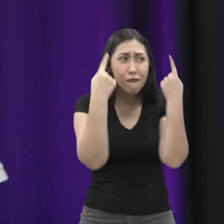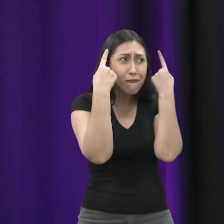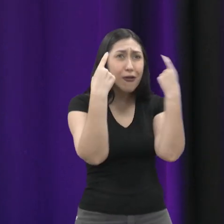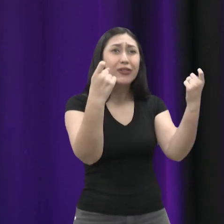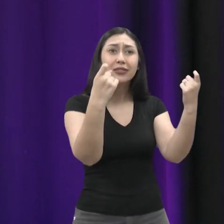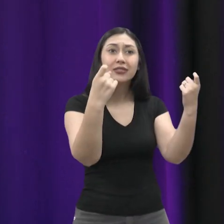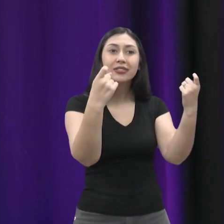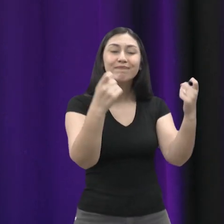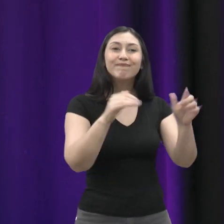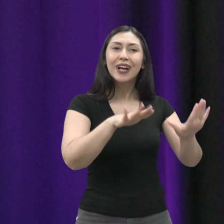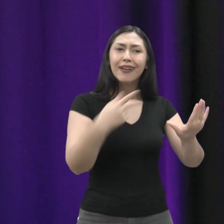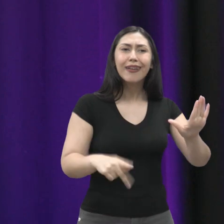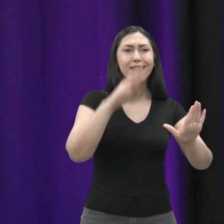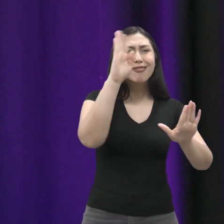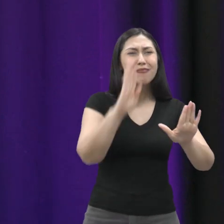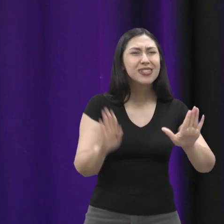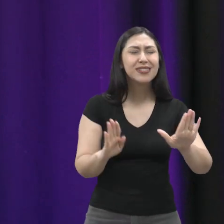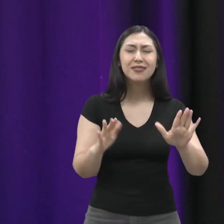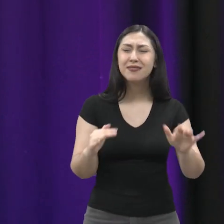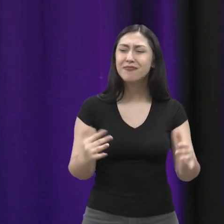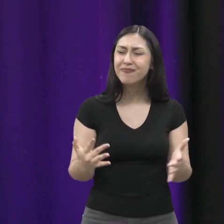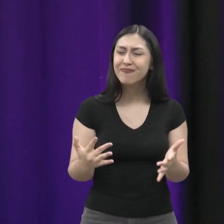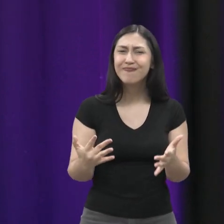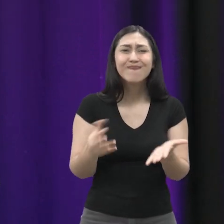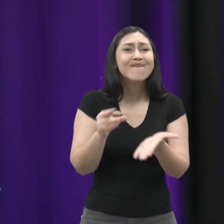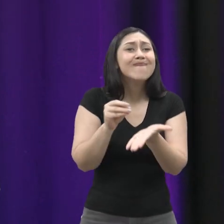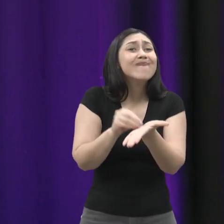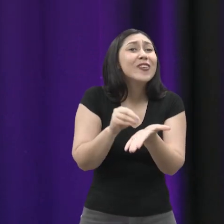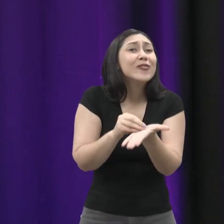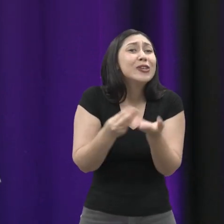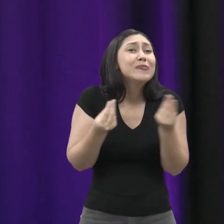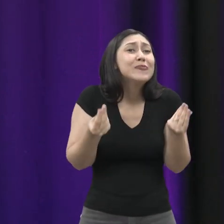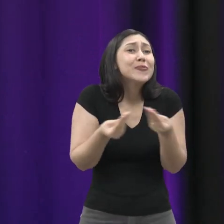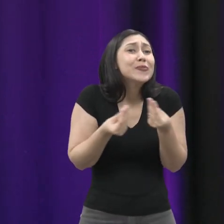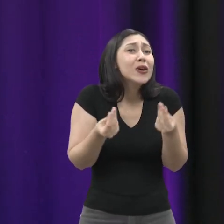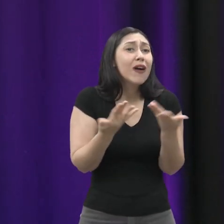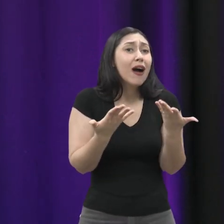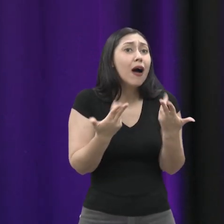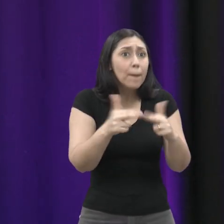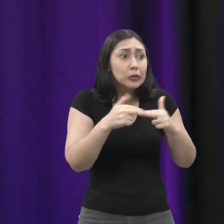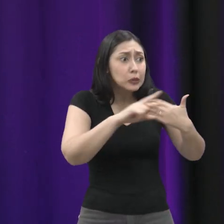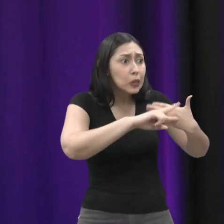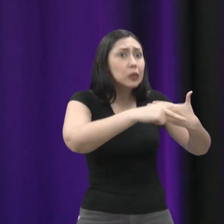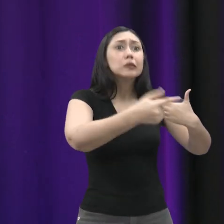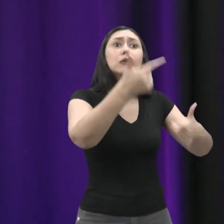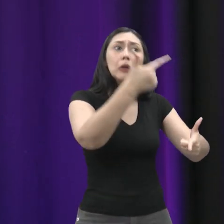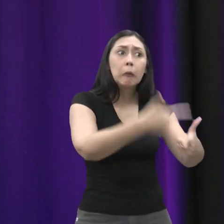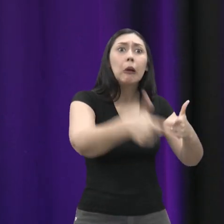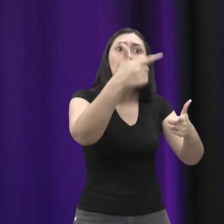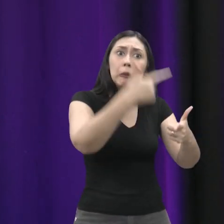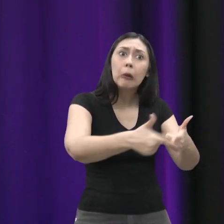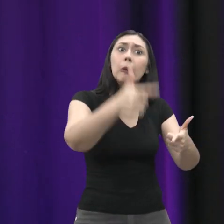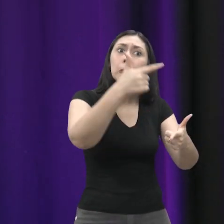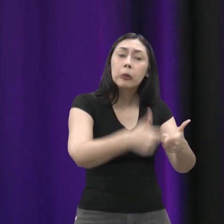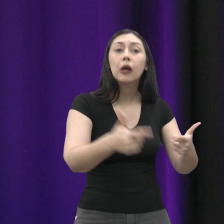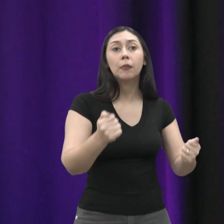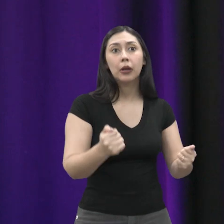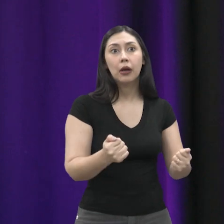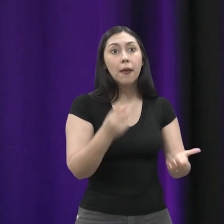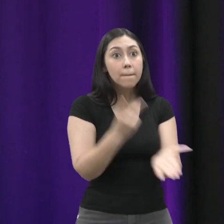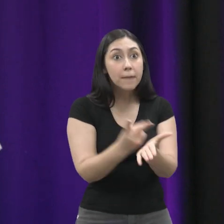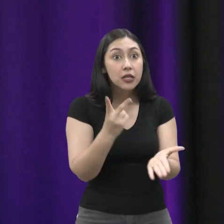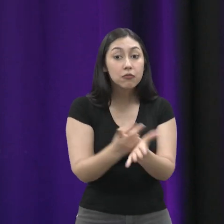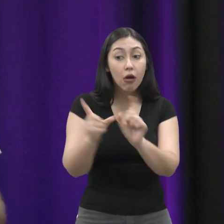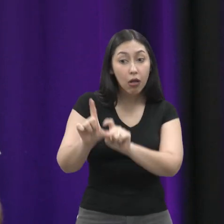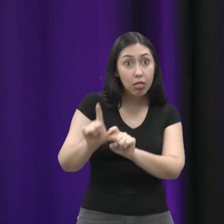E essas coisas mal resolvidas, elas voltam a nos assombrar. Então, 10 anos depois da independência, o Brasil, que não